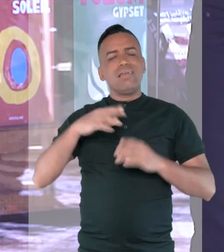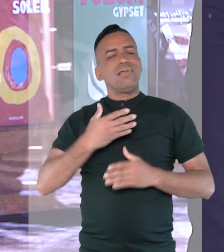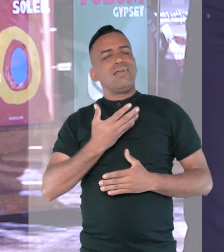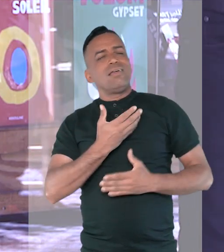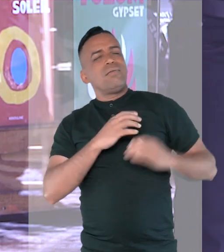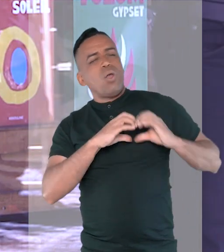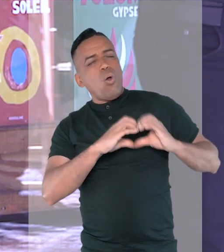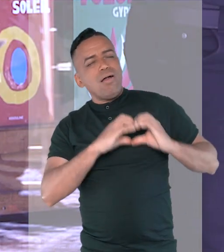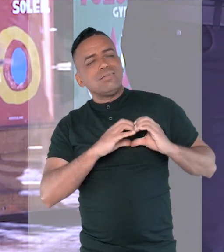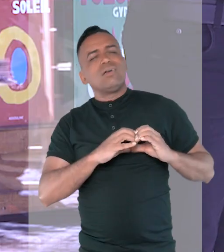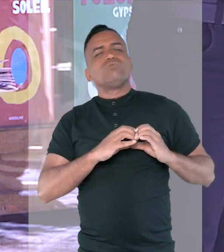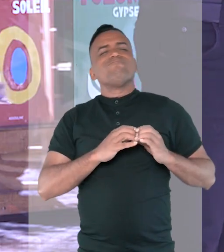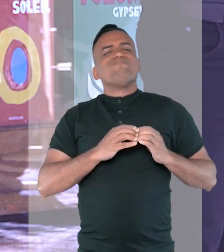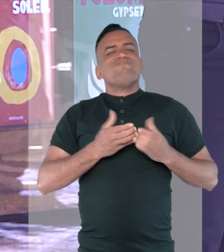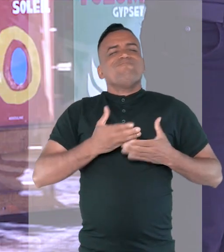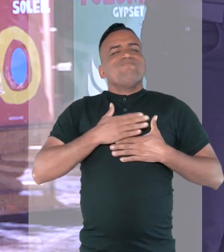mente, no meu coração.